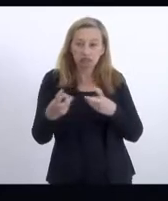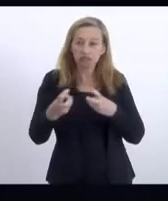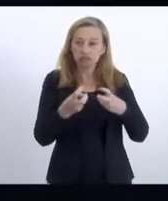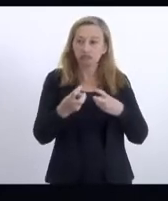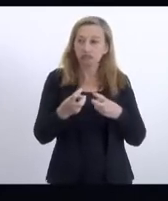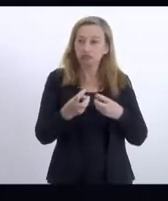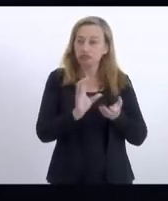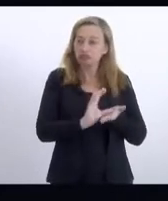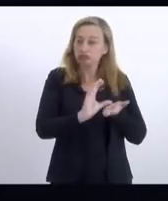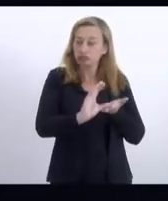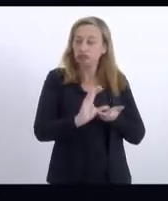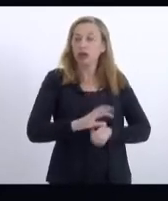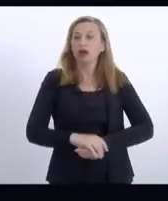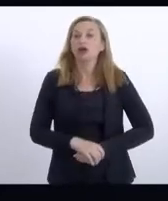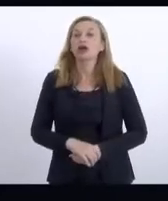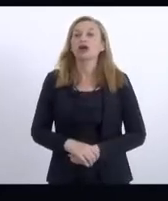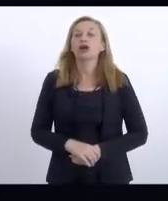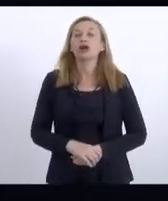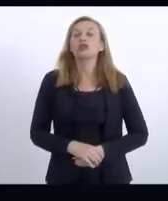Eu queria ressaltar